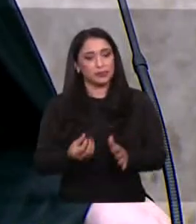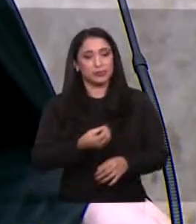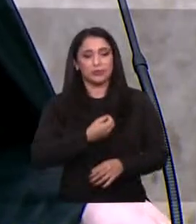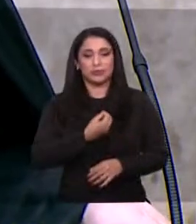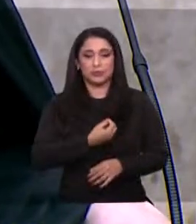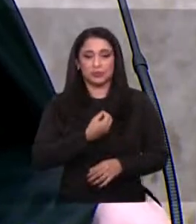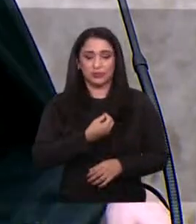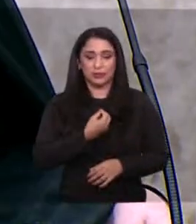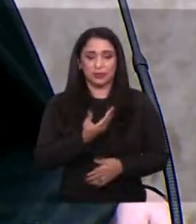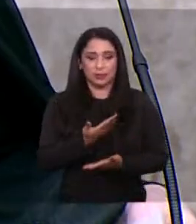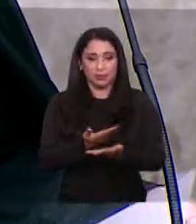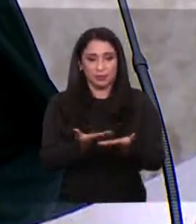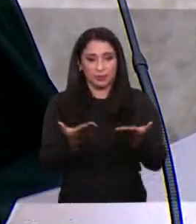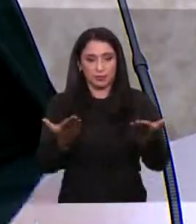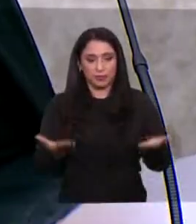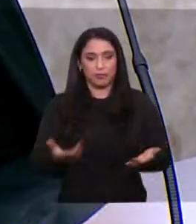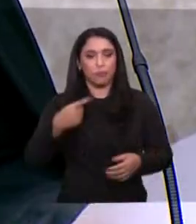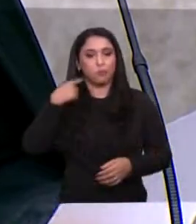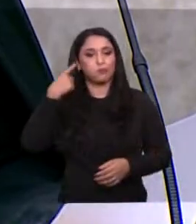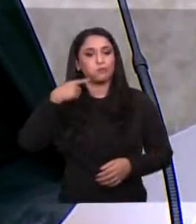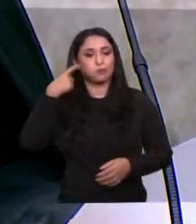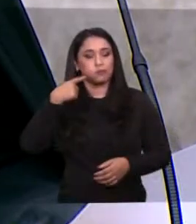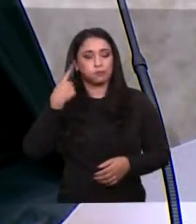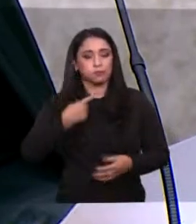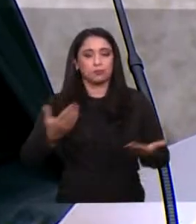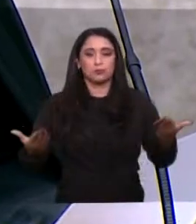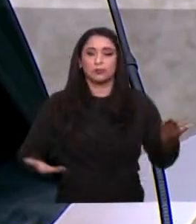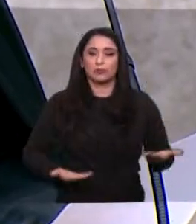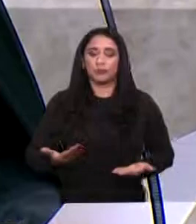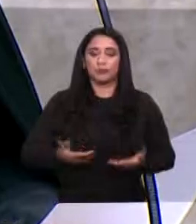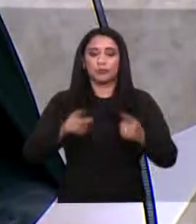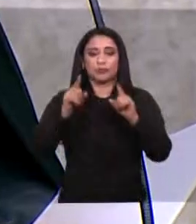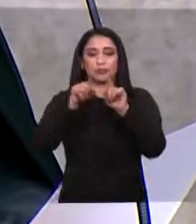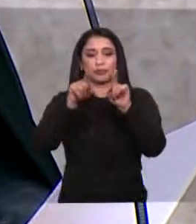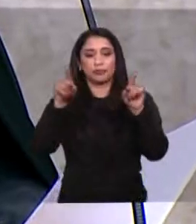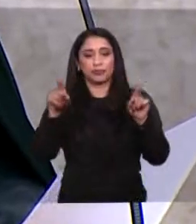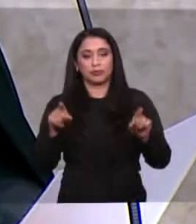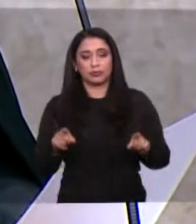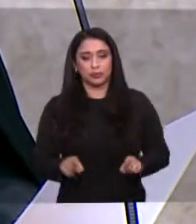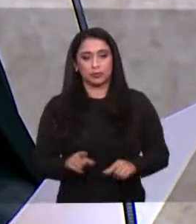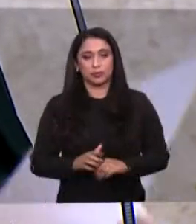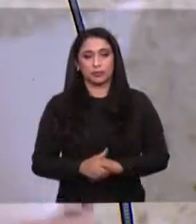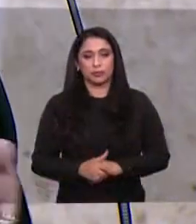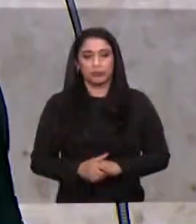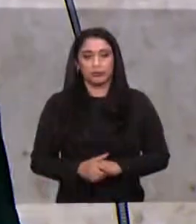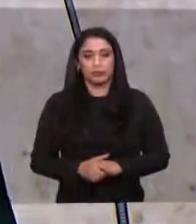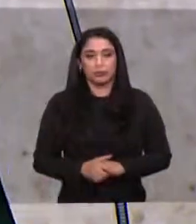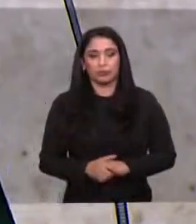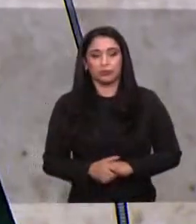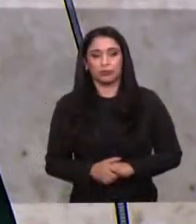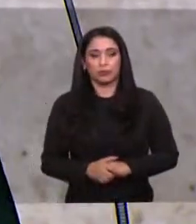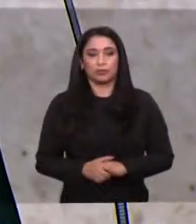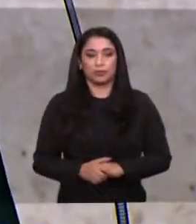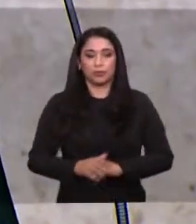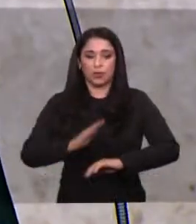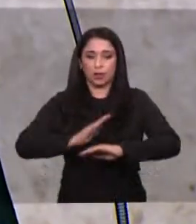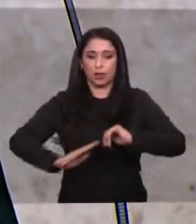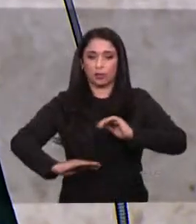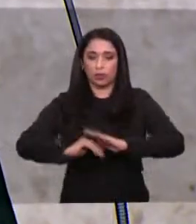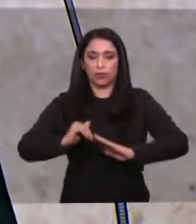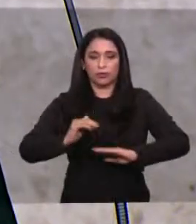presentes, senhoras e senhores advogados, servidores, servidoras, profissionais da